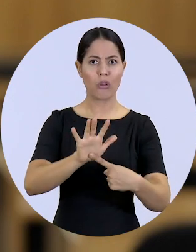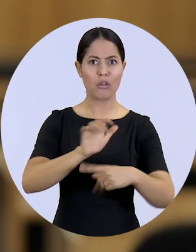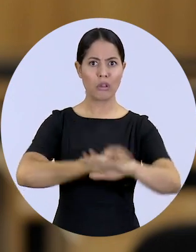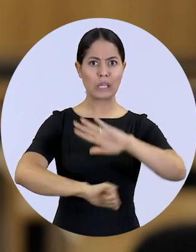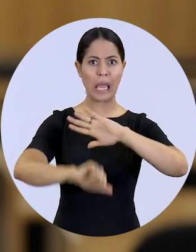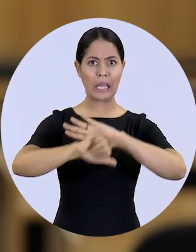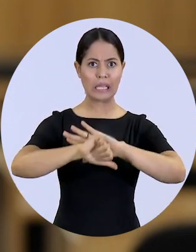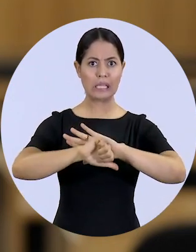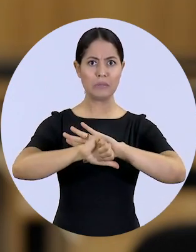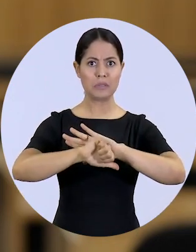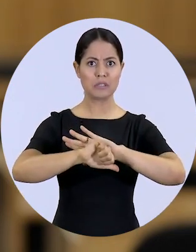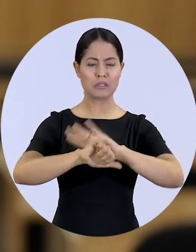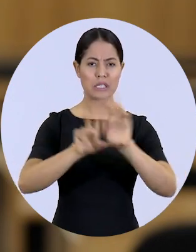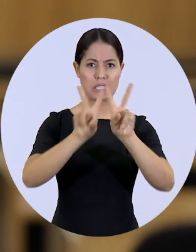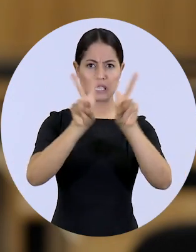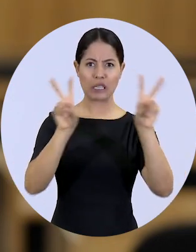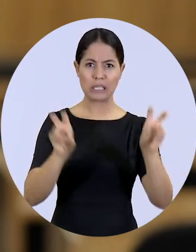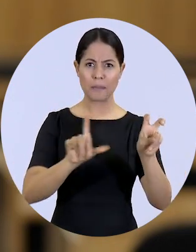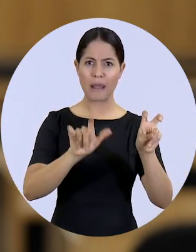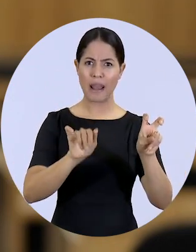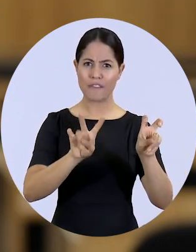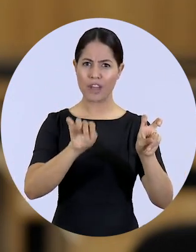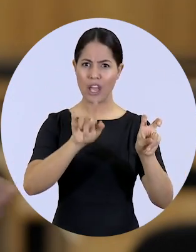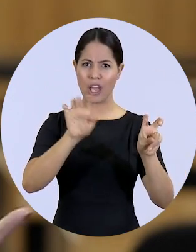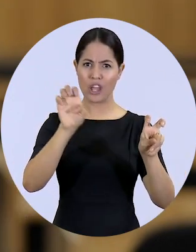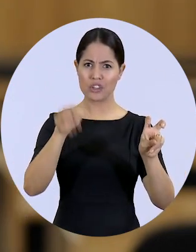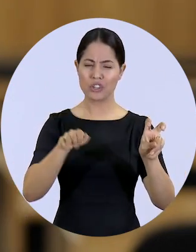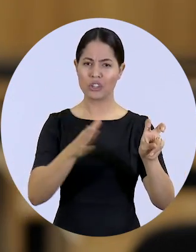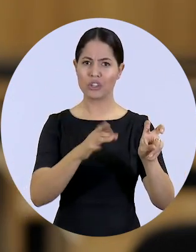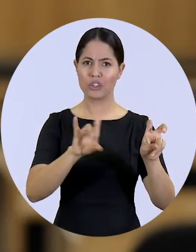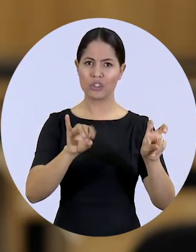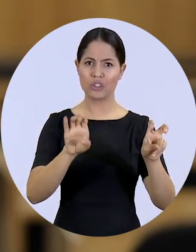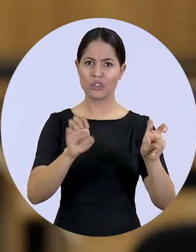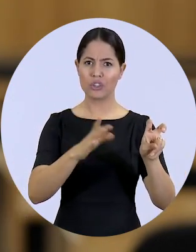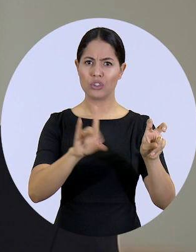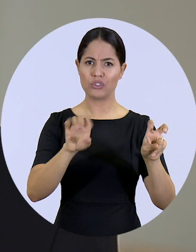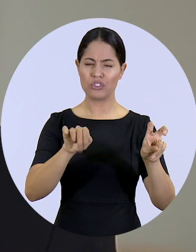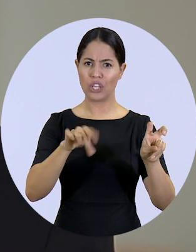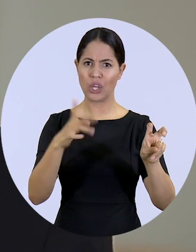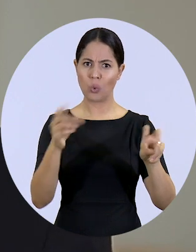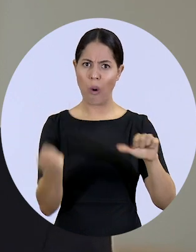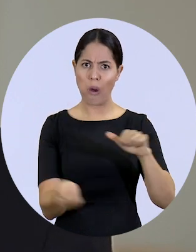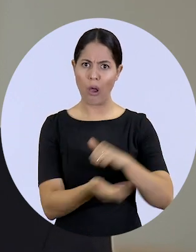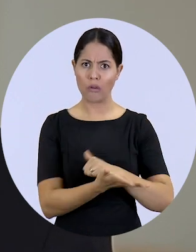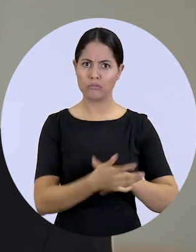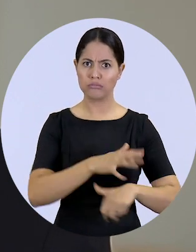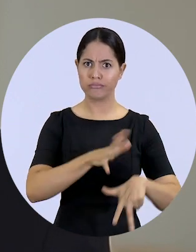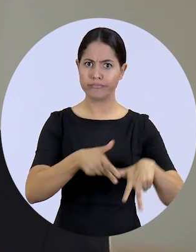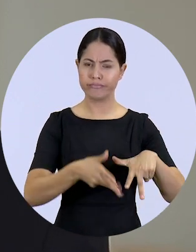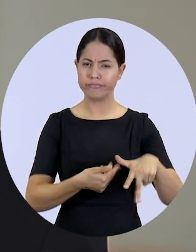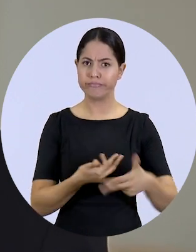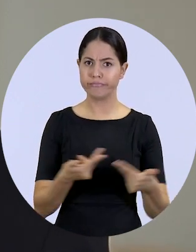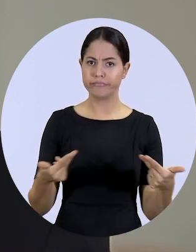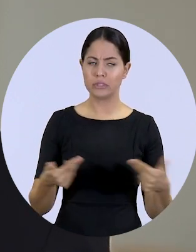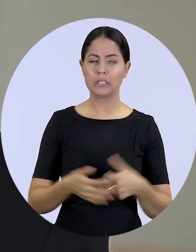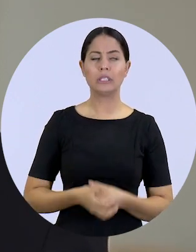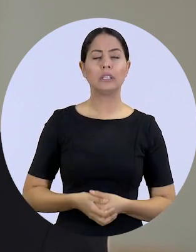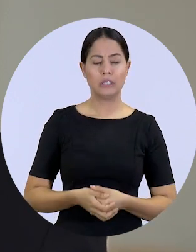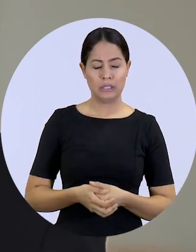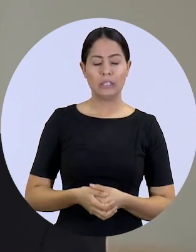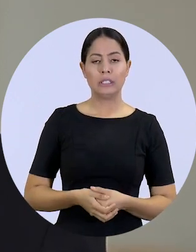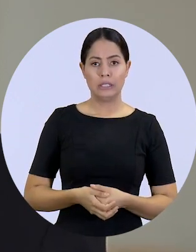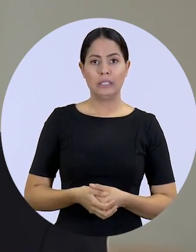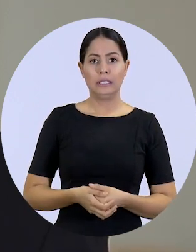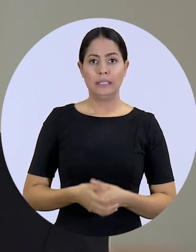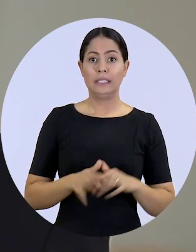se fala em crimes de lavagem de dinheiro. Por quê, doutor Gustavo? Bom, infelizmente nós temos uma posição